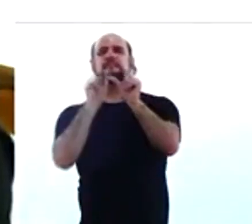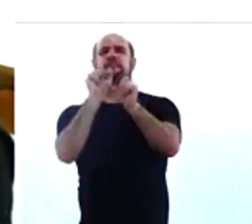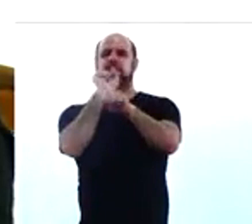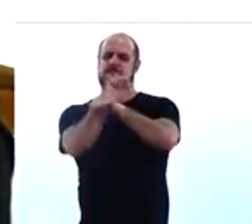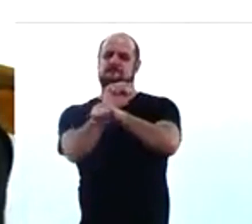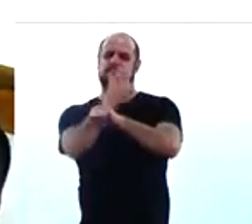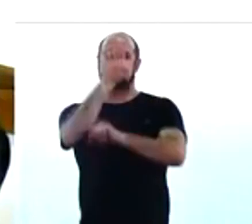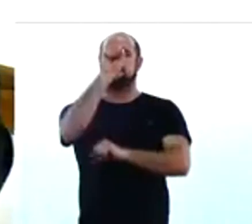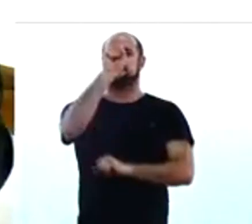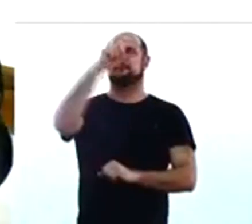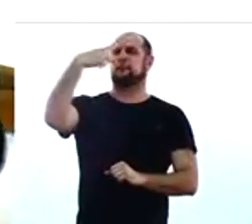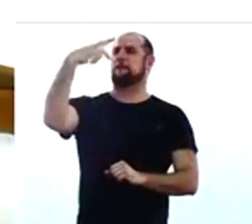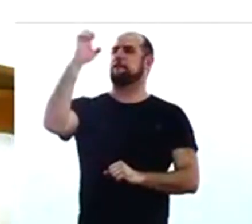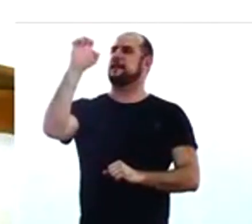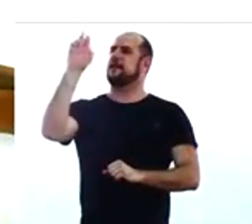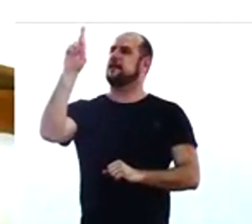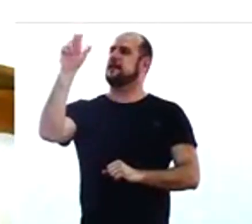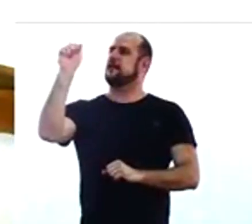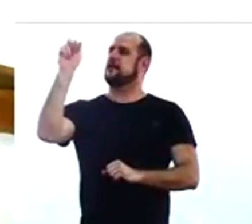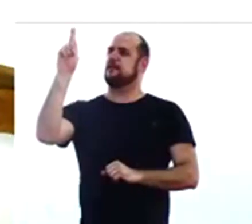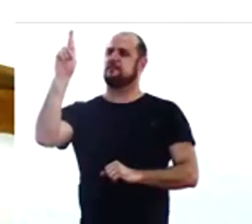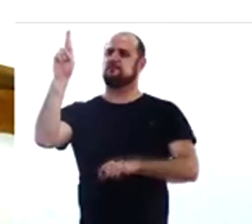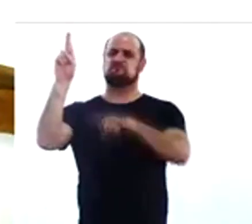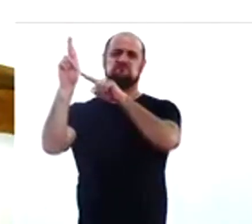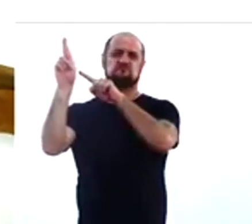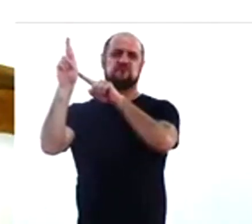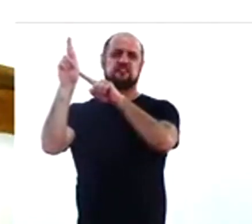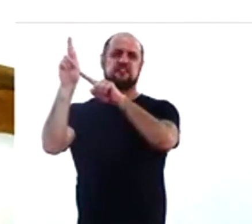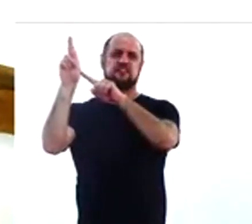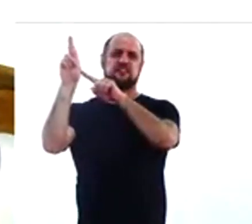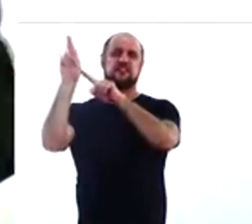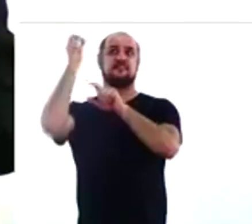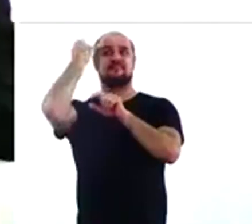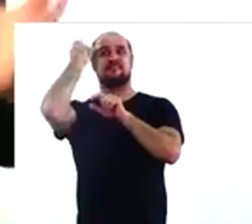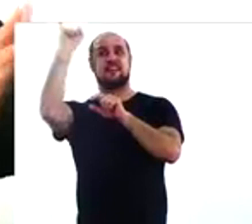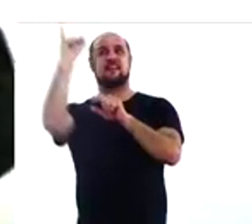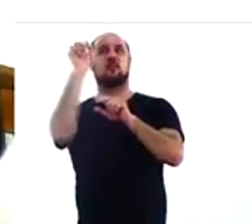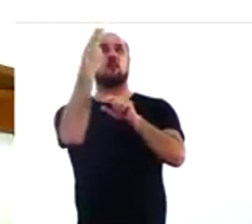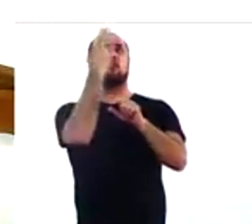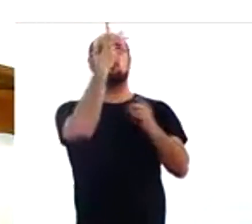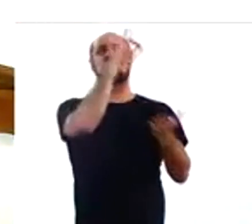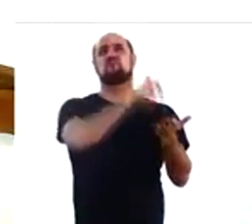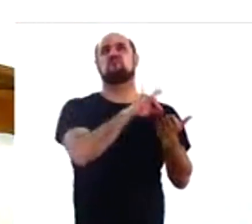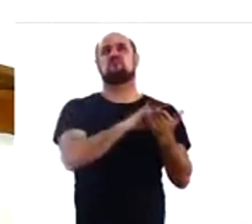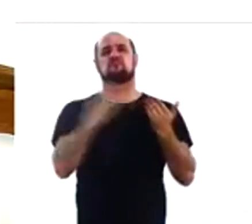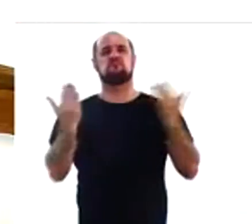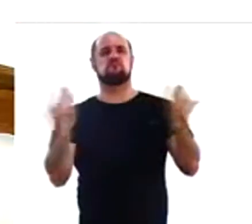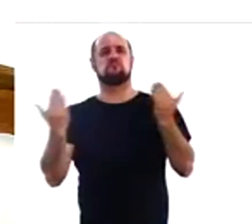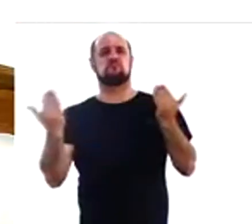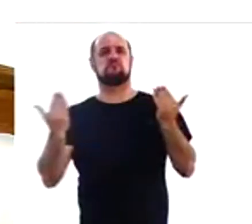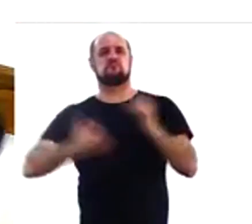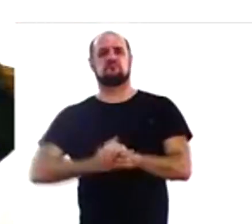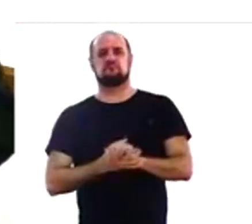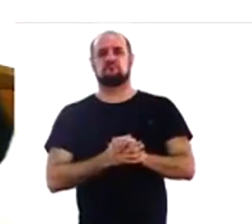O que é esperar? É um conceito ou é uma realidade? Tomo novamente uma ilustração que